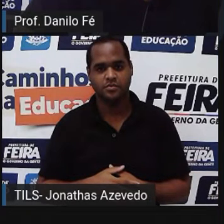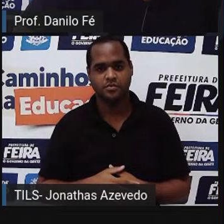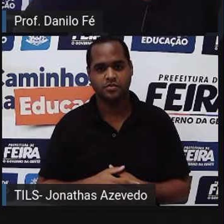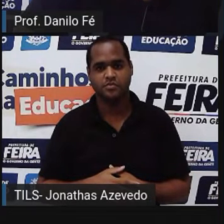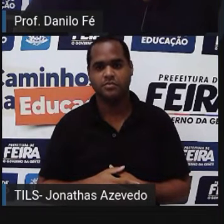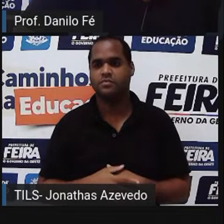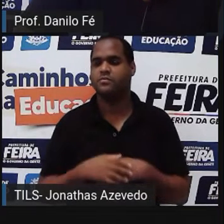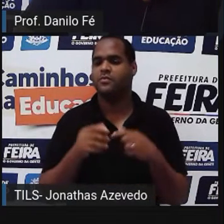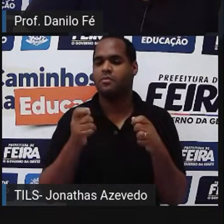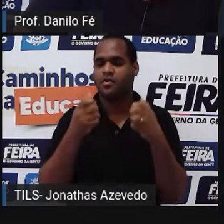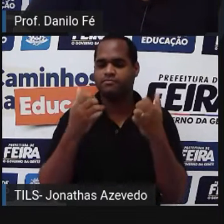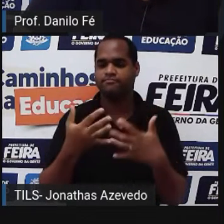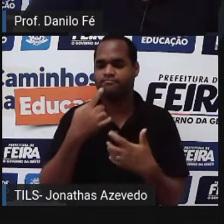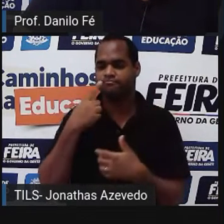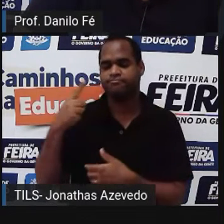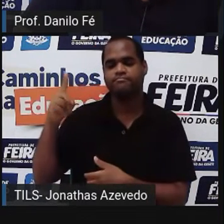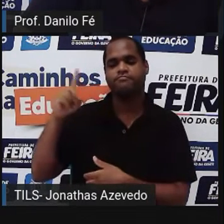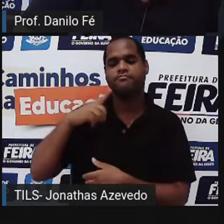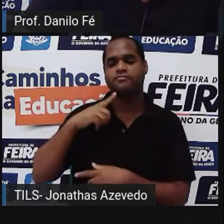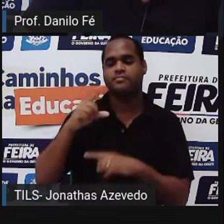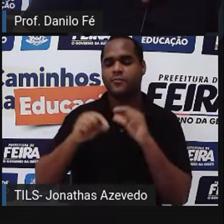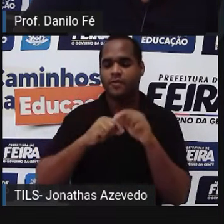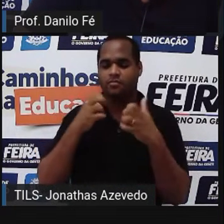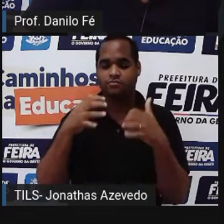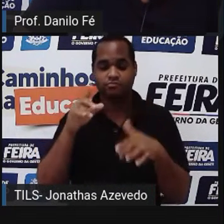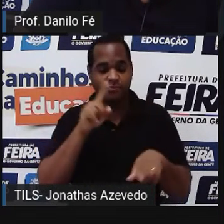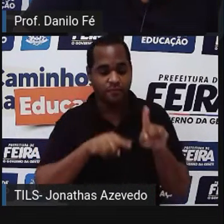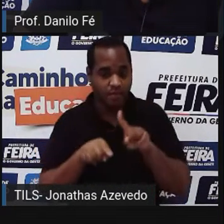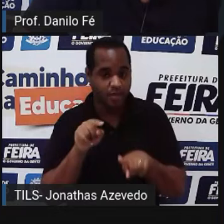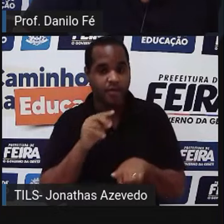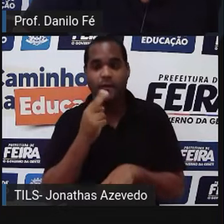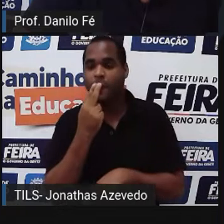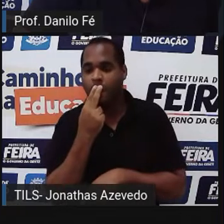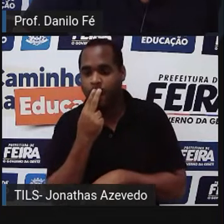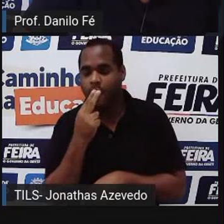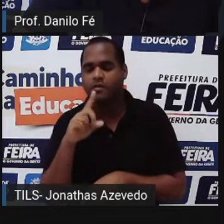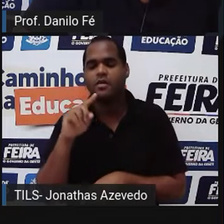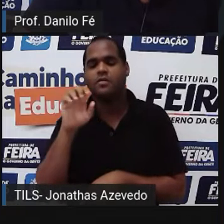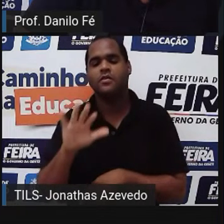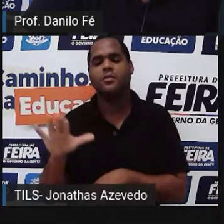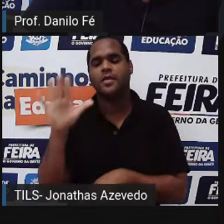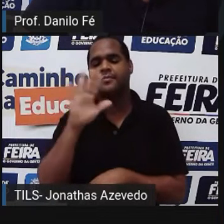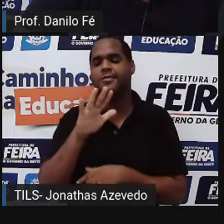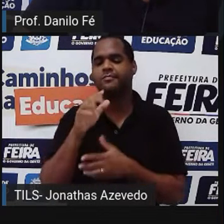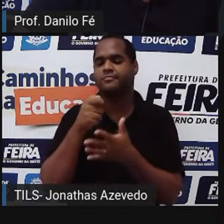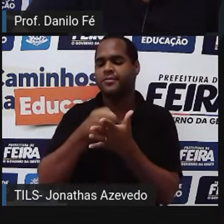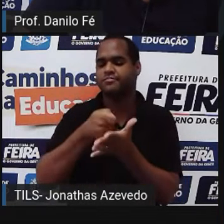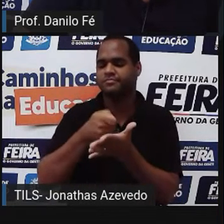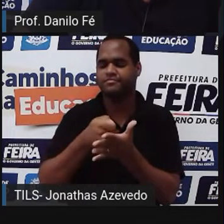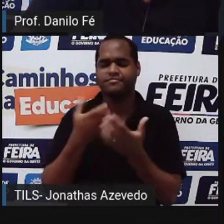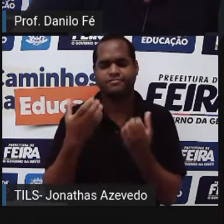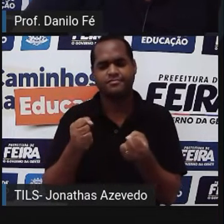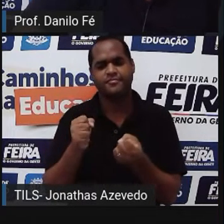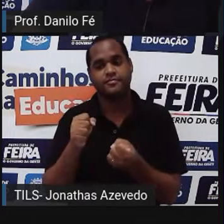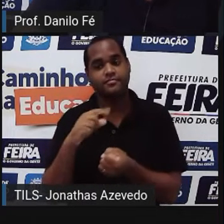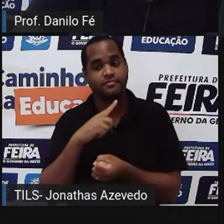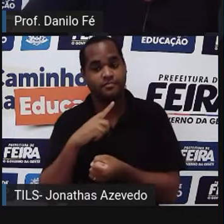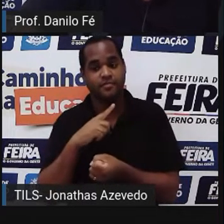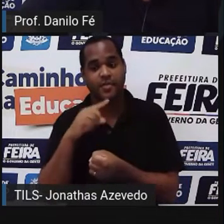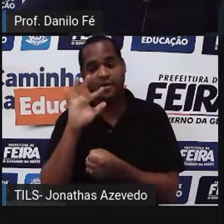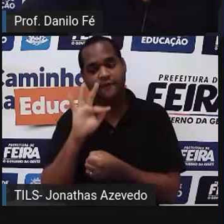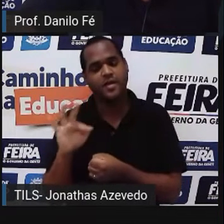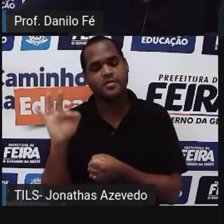dizer que isso aconteceu, que esse domínio de Hitler na Europa aconteceu sem resistência. Houve sim resistência, a